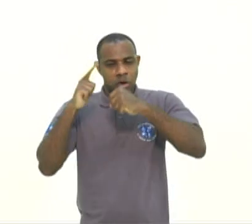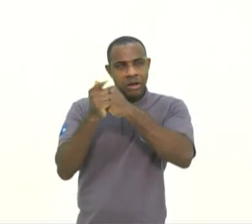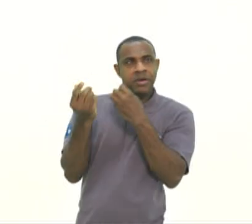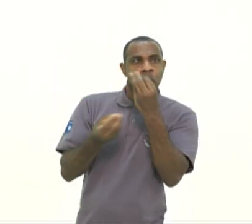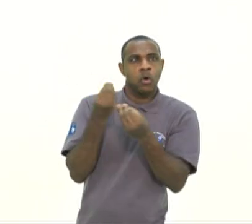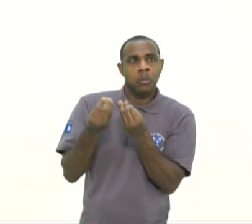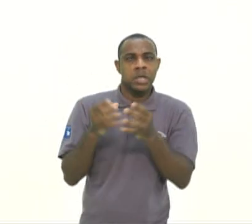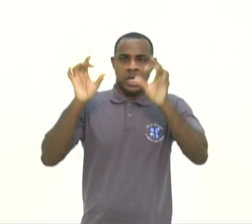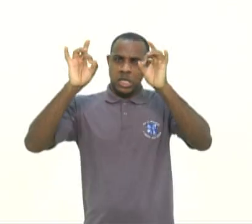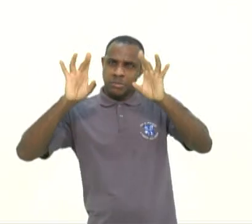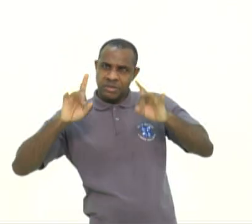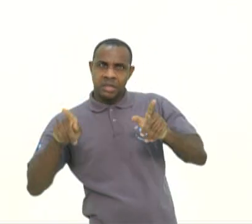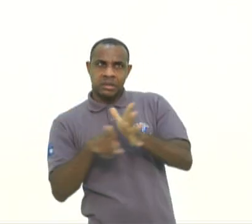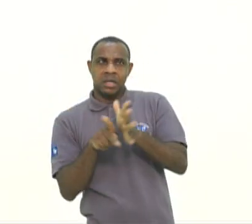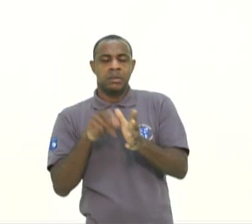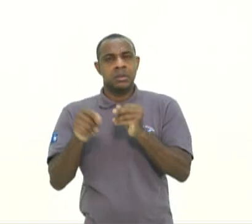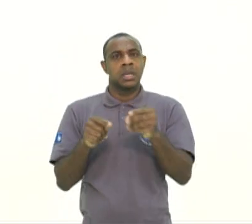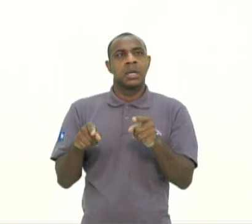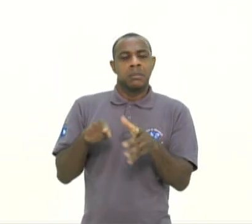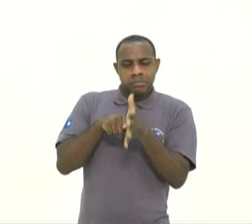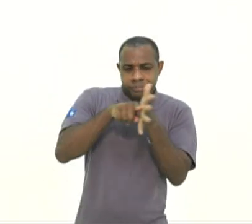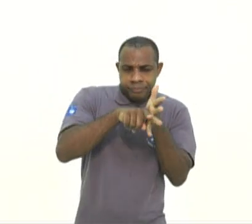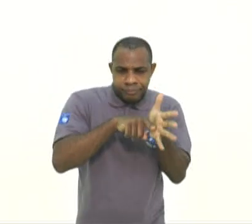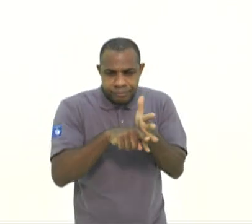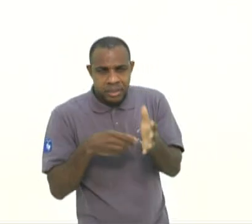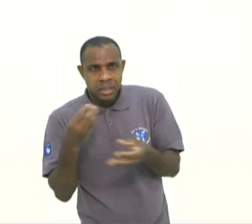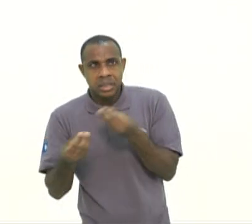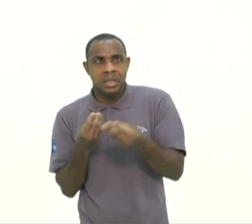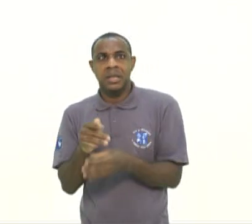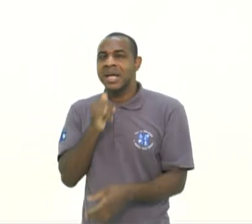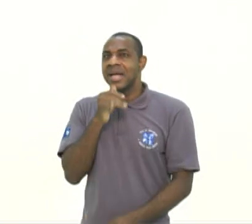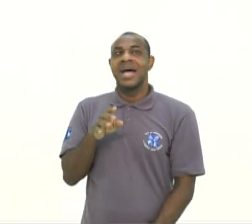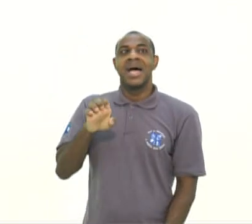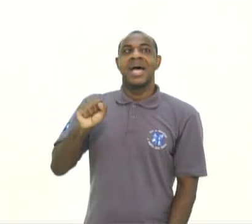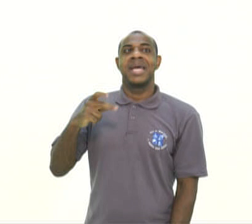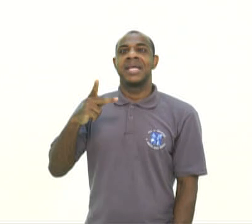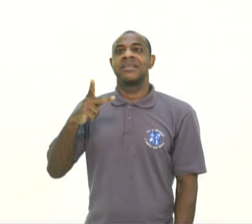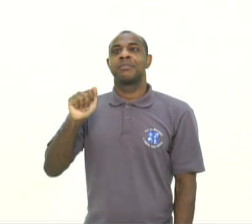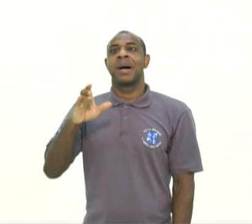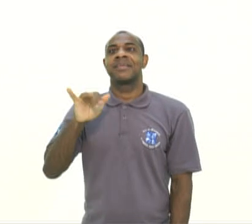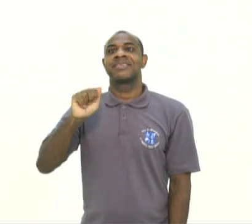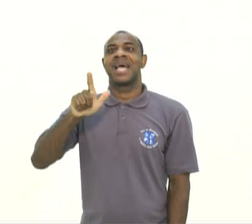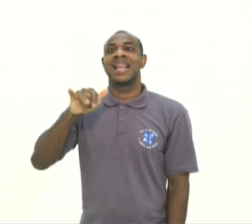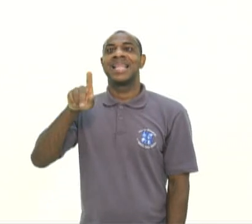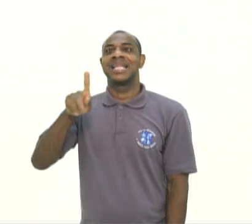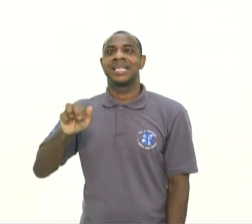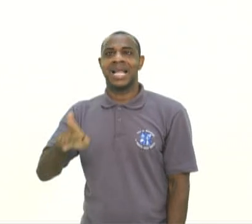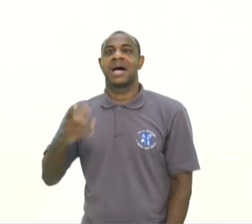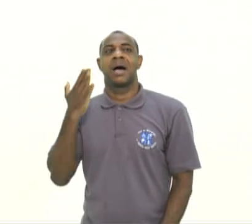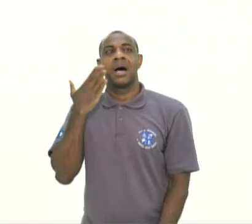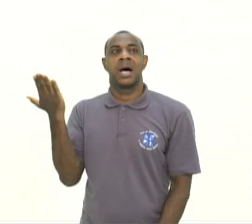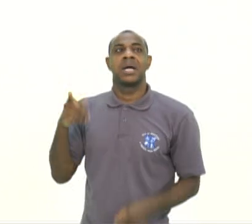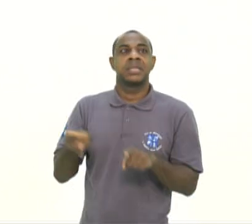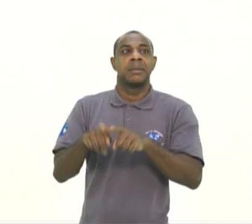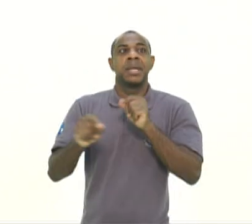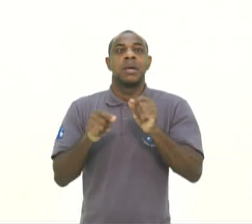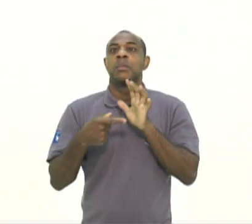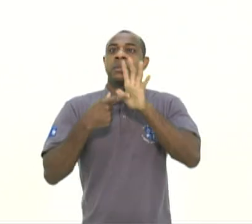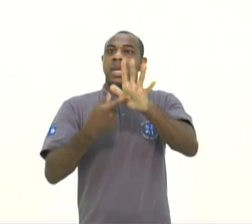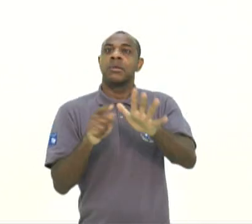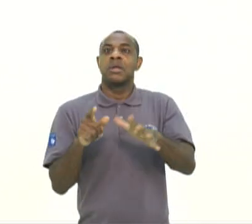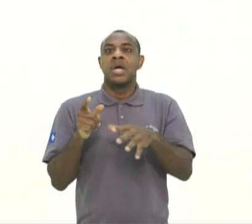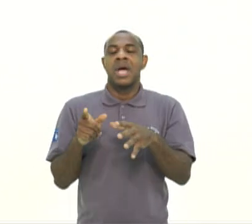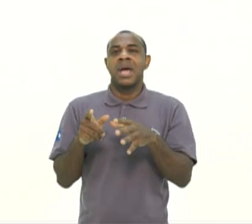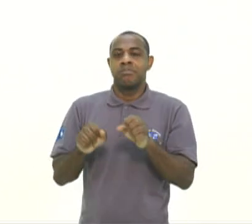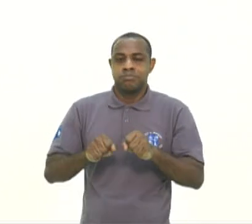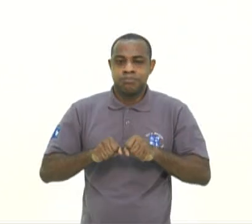e espacializar, eu escrevi errado, é espacializar e representar os efeitos da doença nos